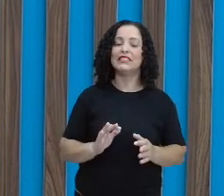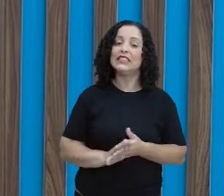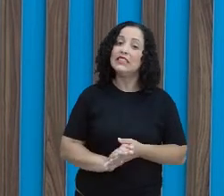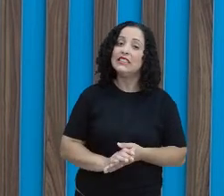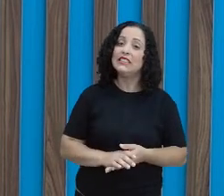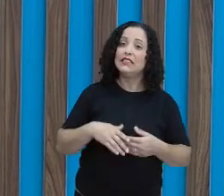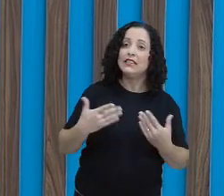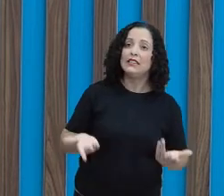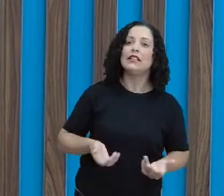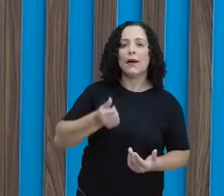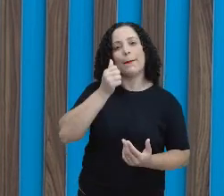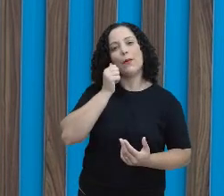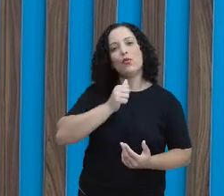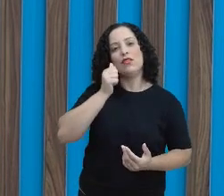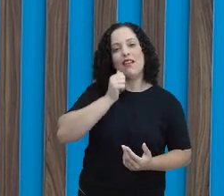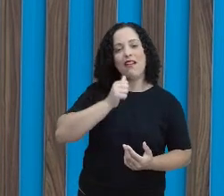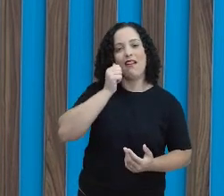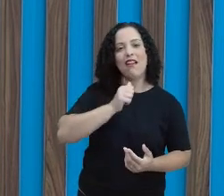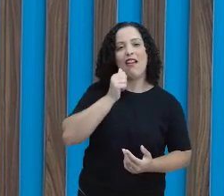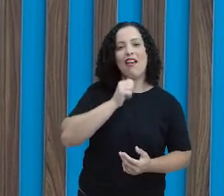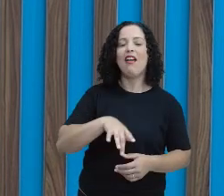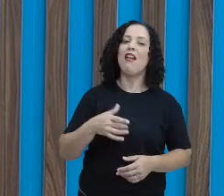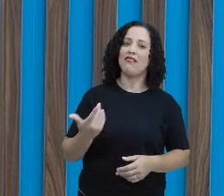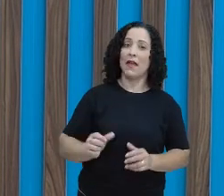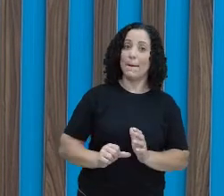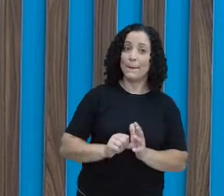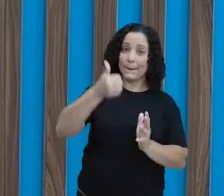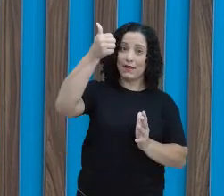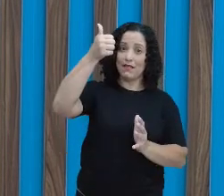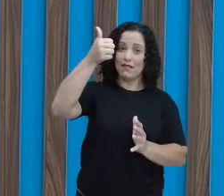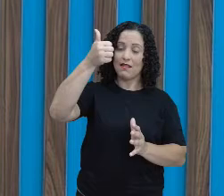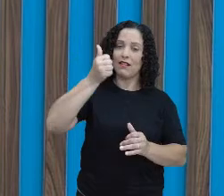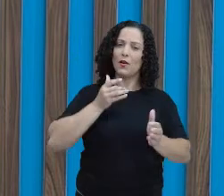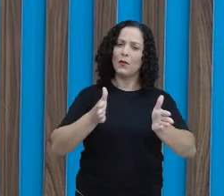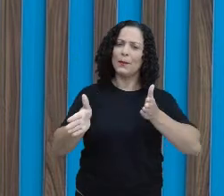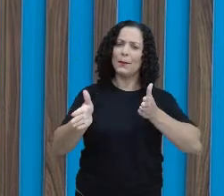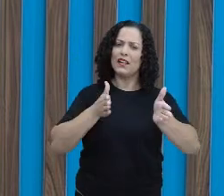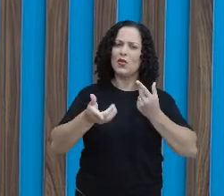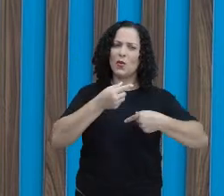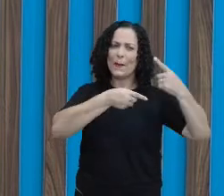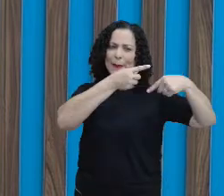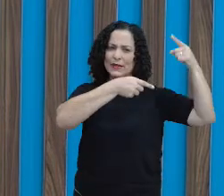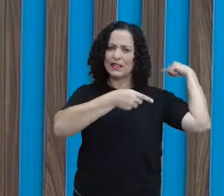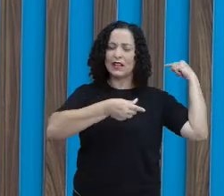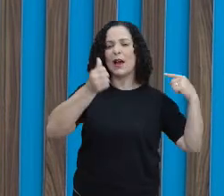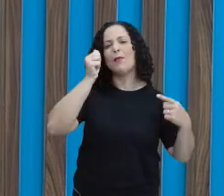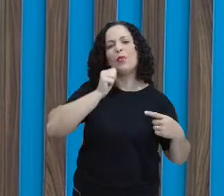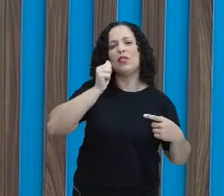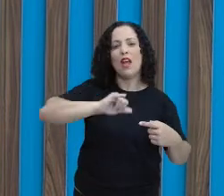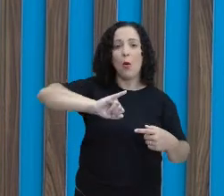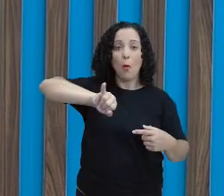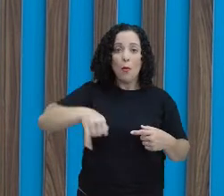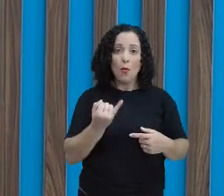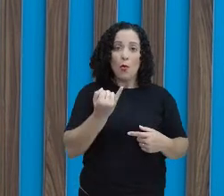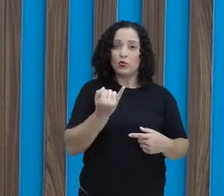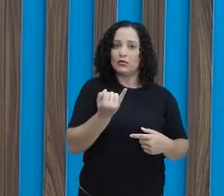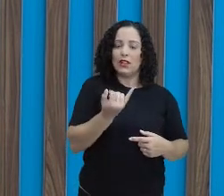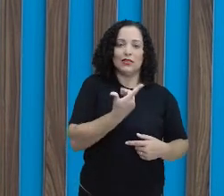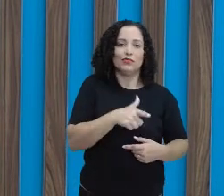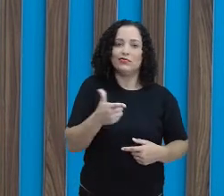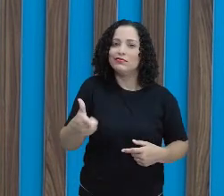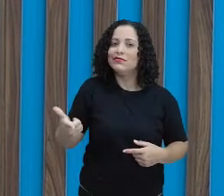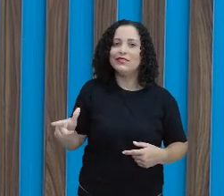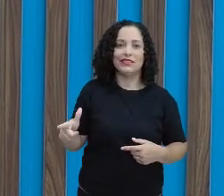né, dessa mulher pioneira, gente, num período onde a mulher não tinha voz nem vez, principalmente na área